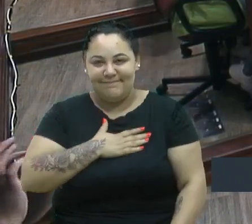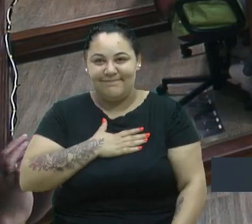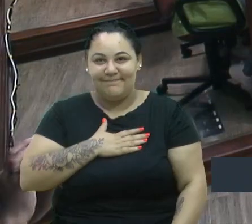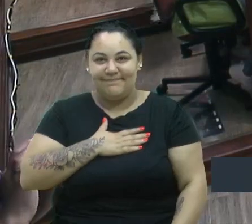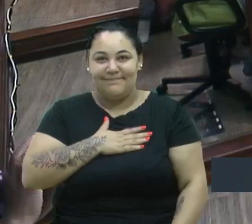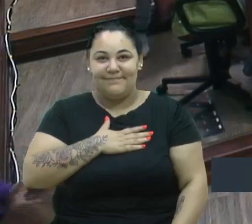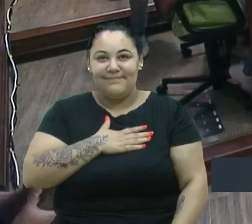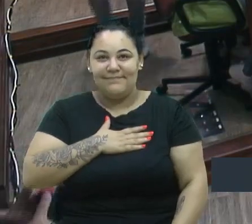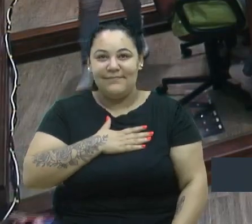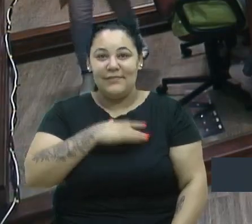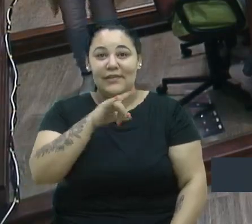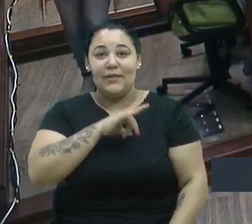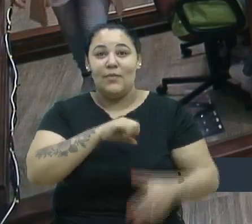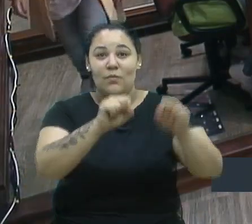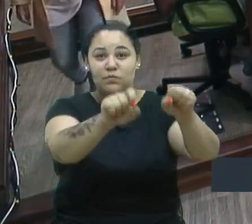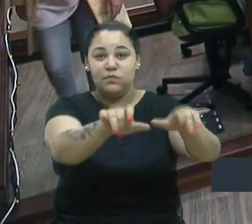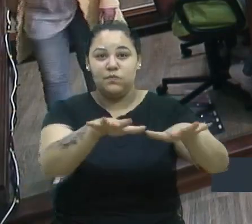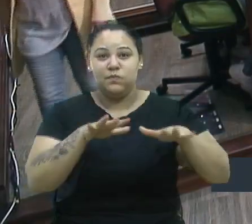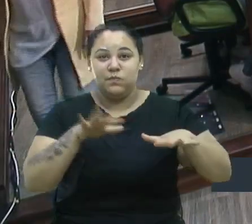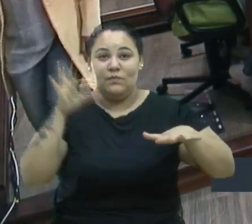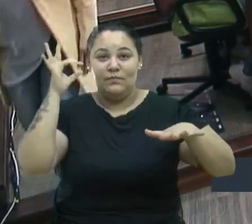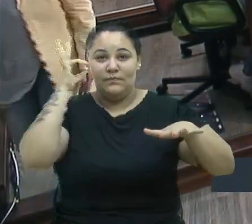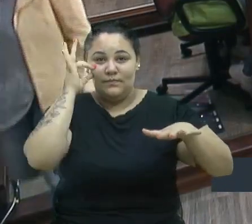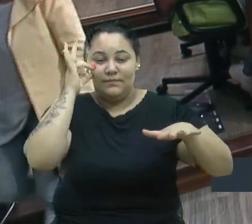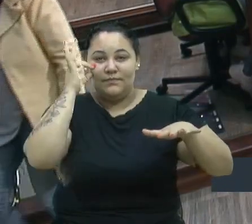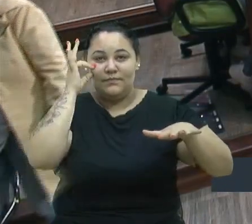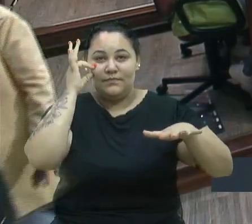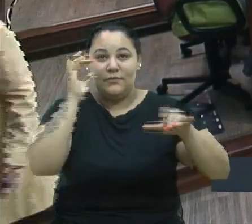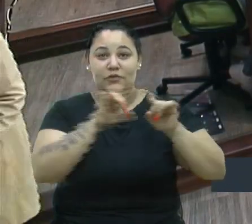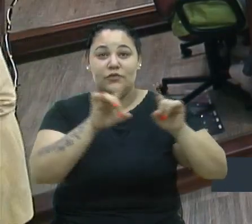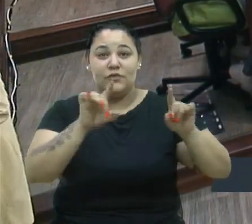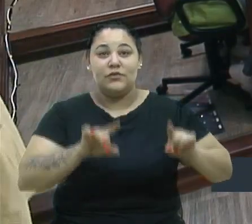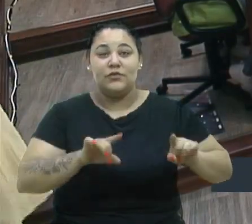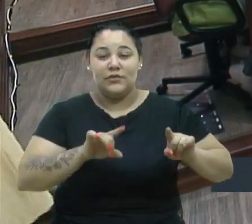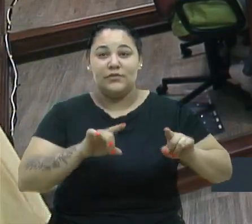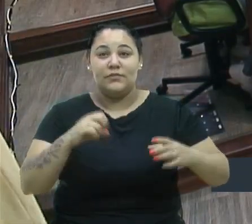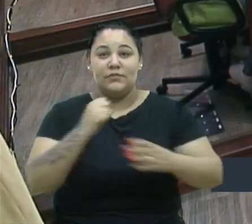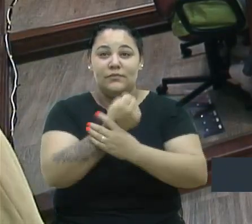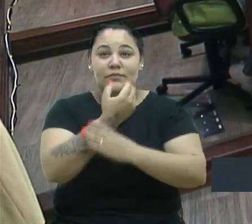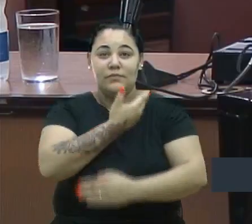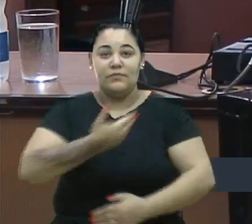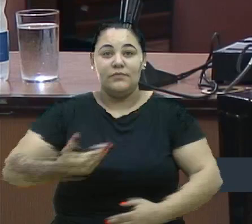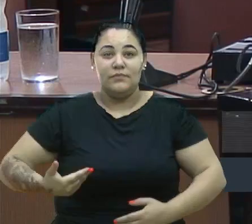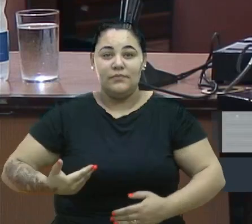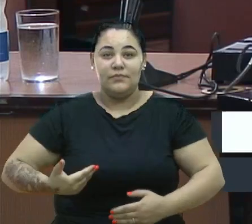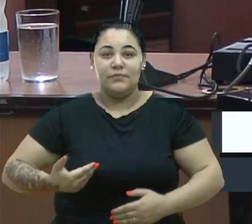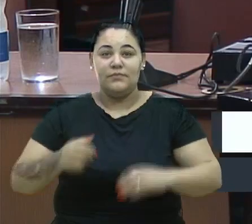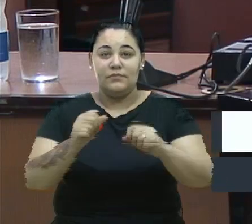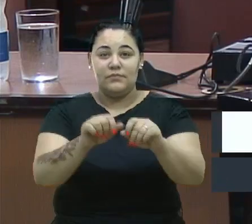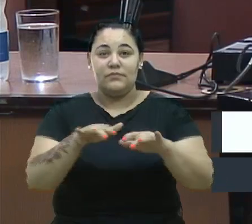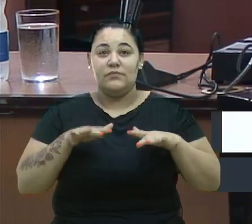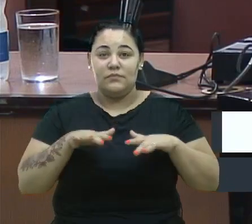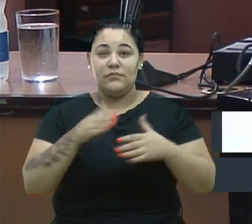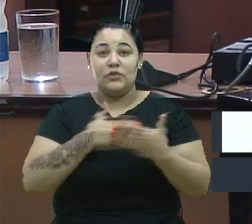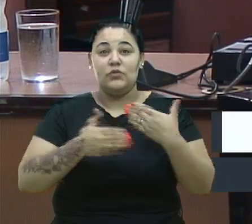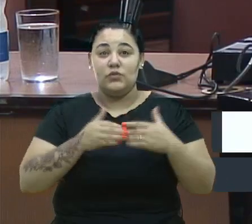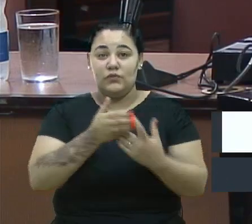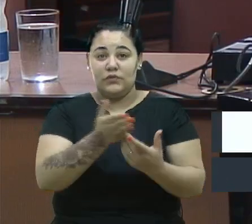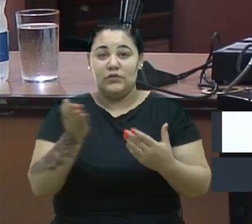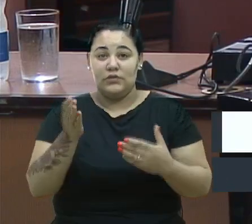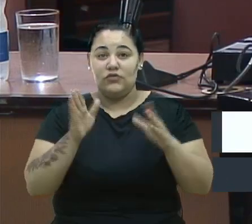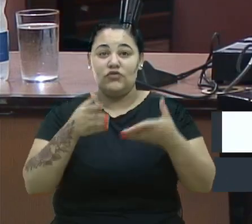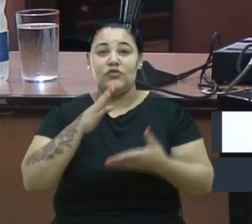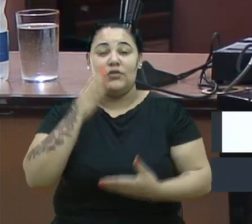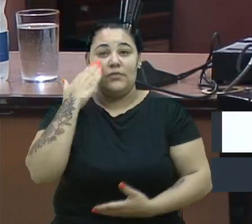recebemos todo o efetivo dos órgãos de segurança pública neste plenário e é de conhecimento de todos os